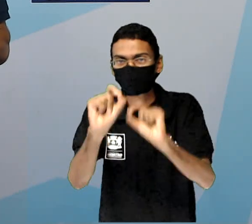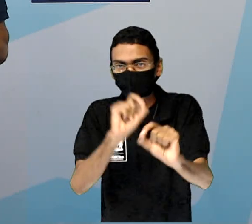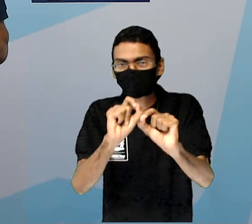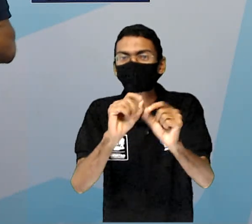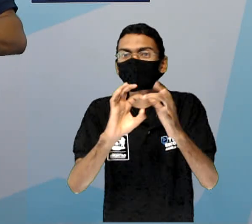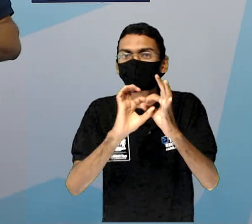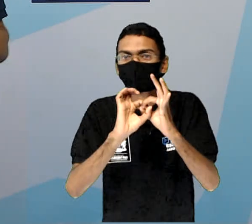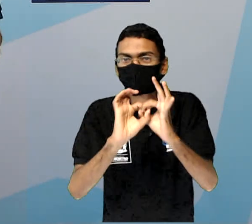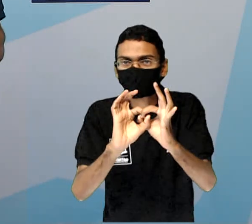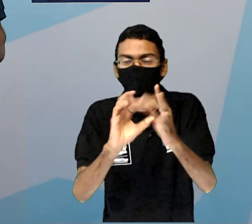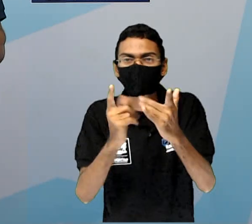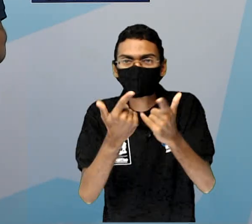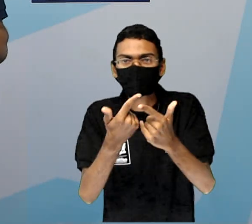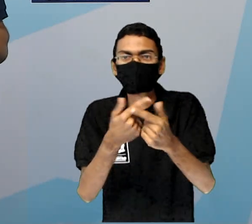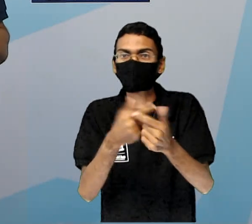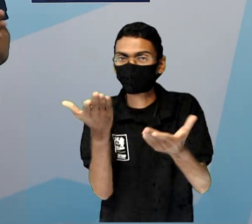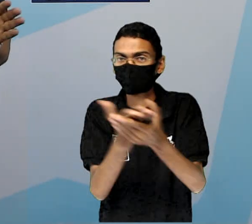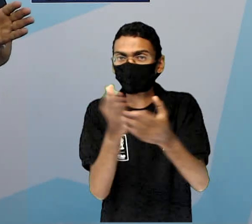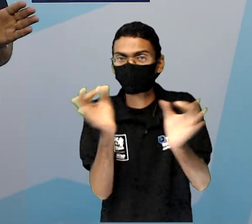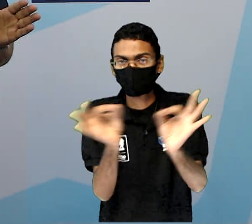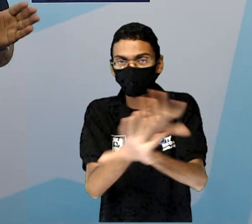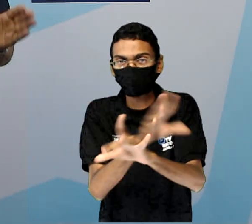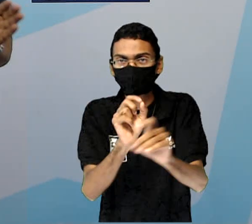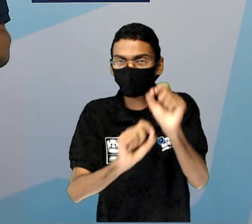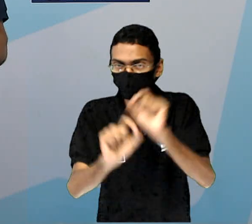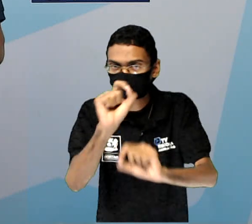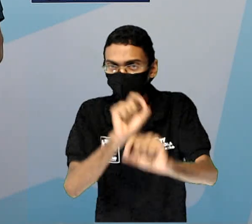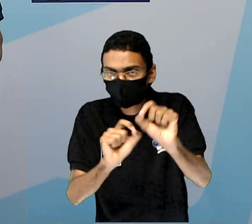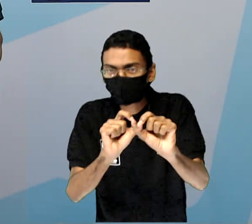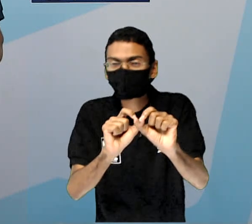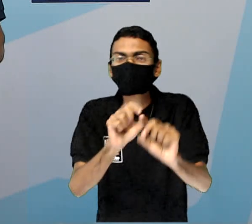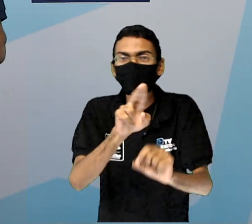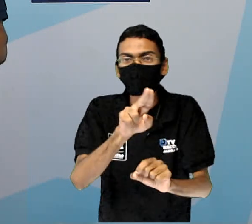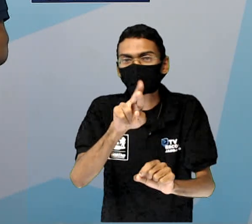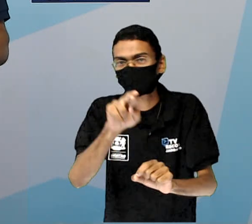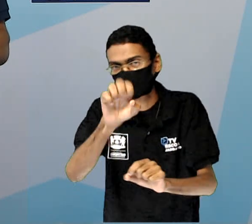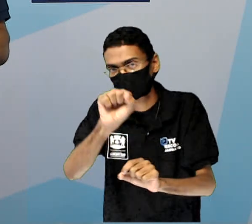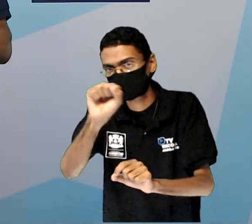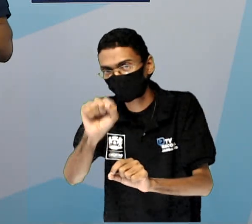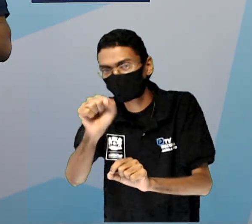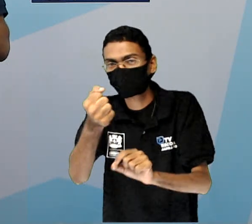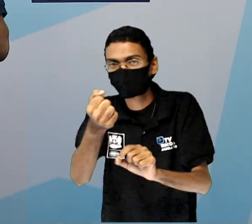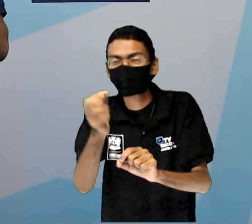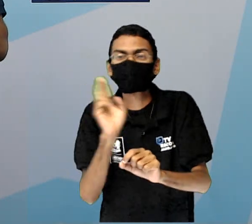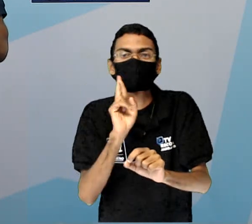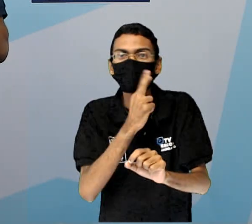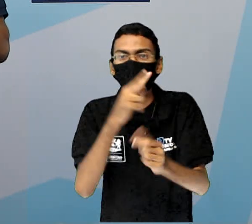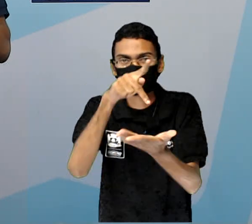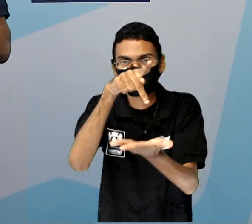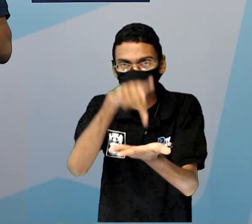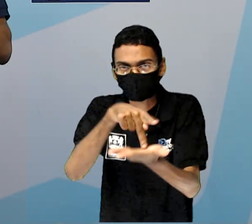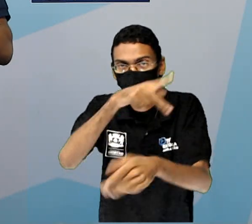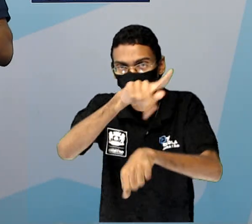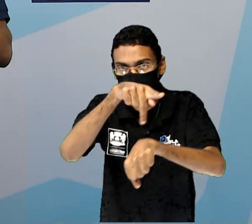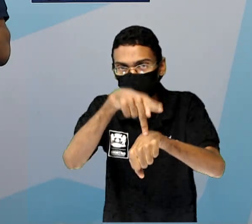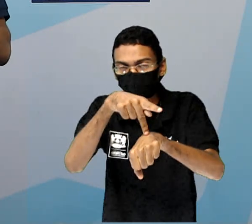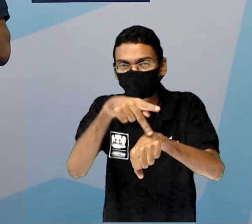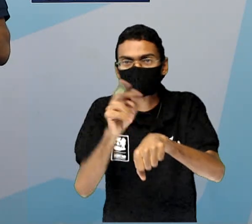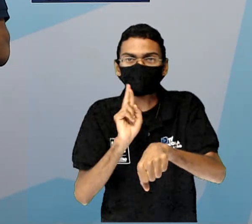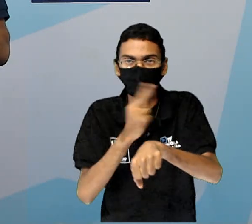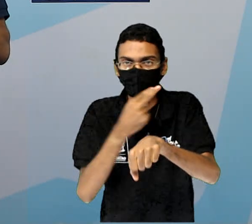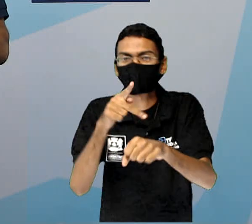dizer assim, de encerramento da URSS, o que acontece? A Rússia, na verdade, busca manter o domínio